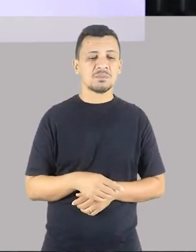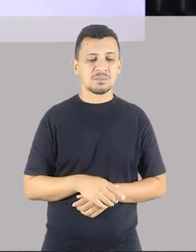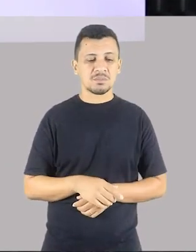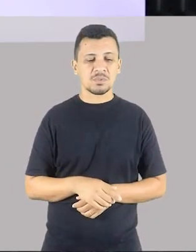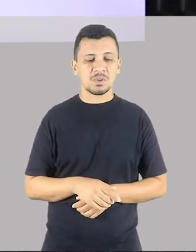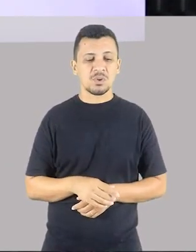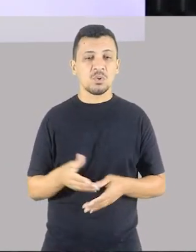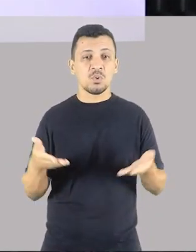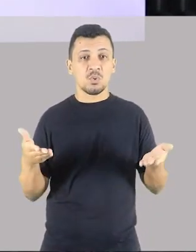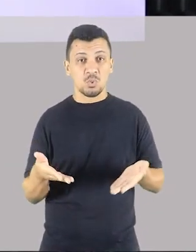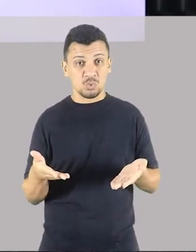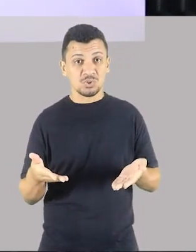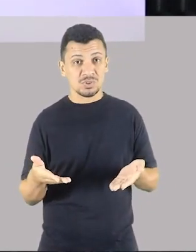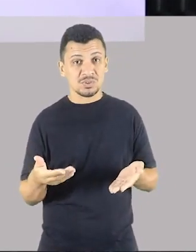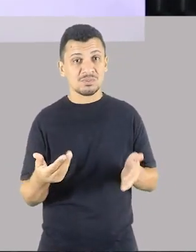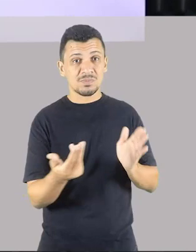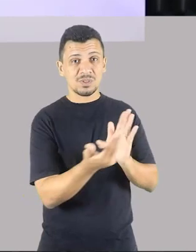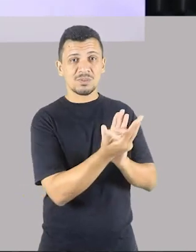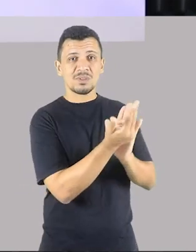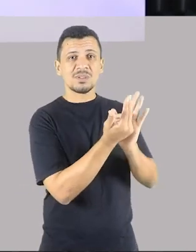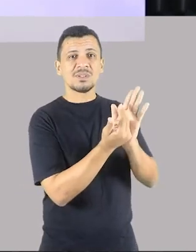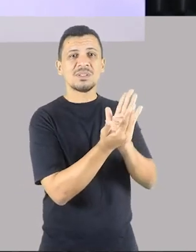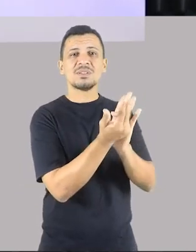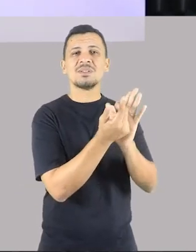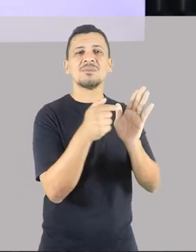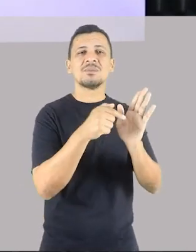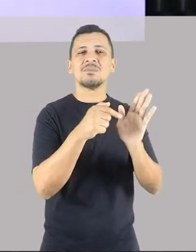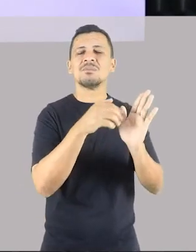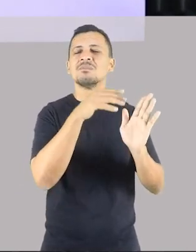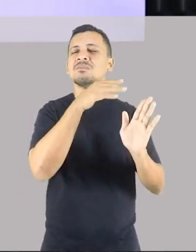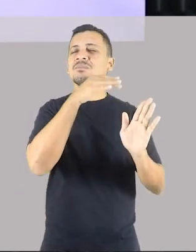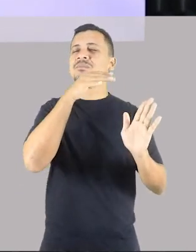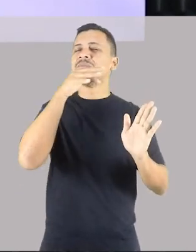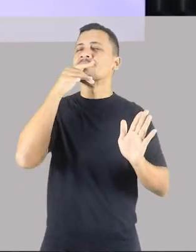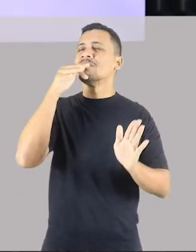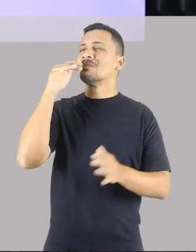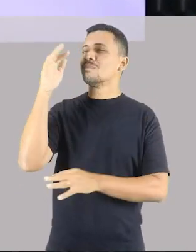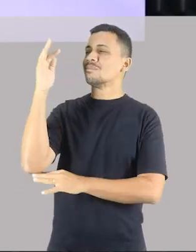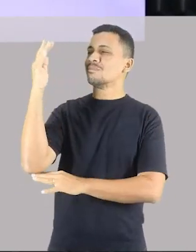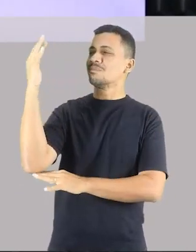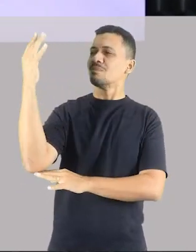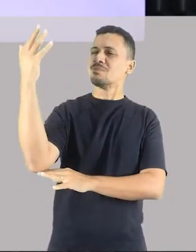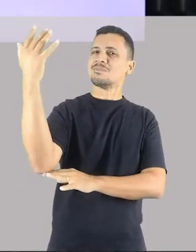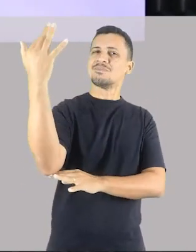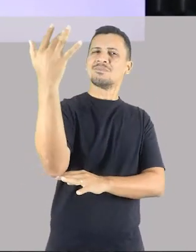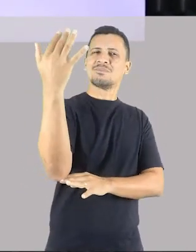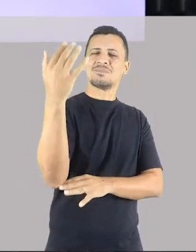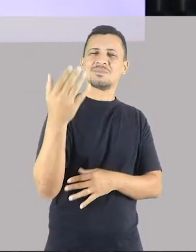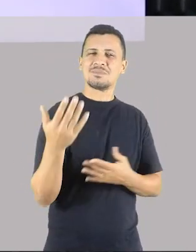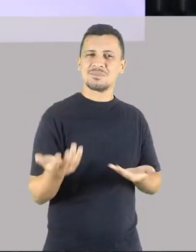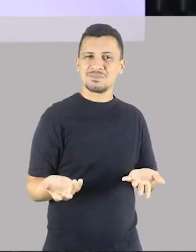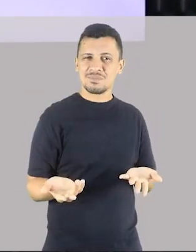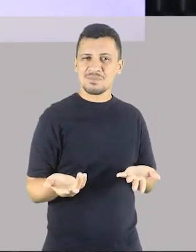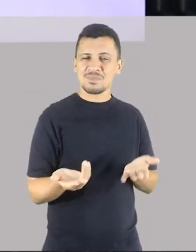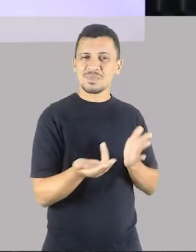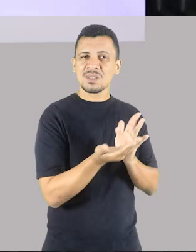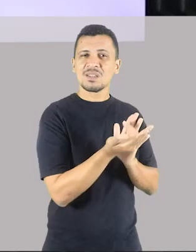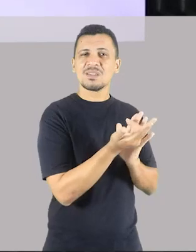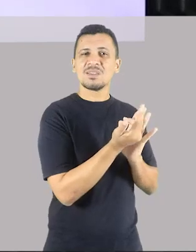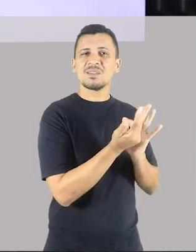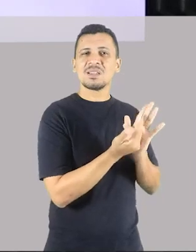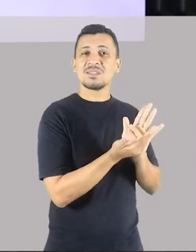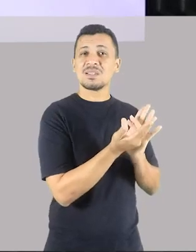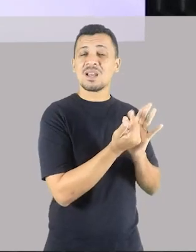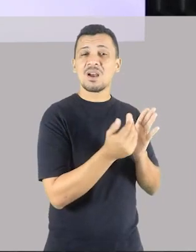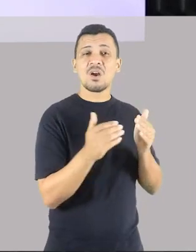né, gente? Hoje eu desenho o cheiro das árvores. Gente, desenhar tem a ver com